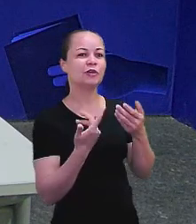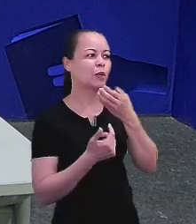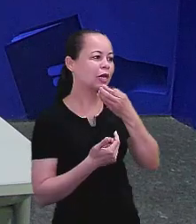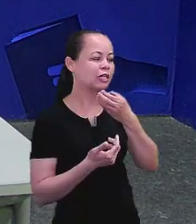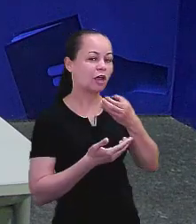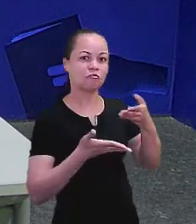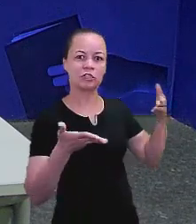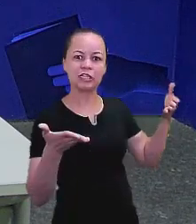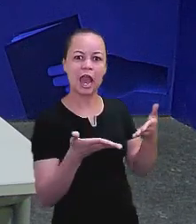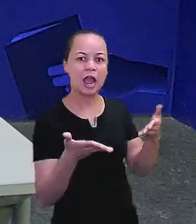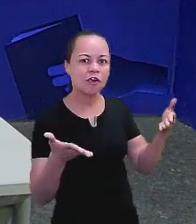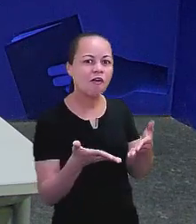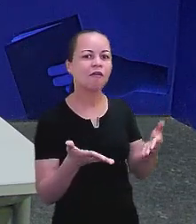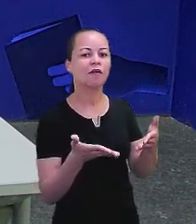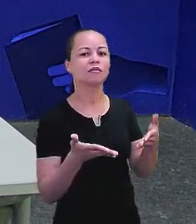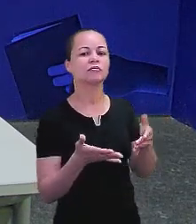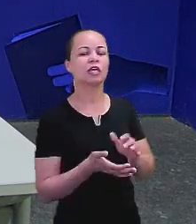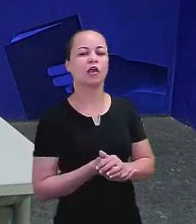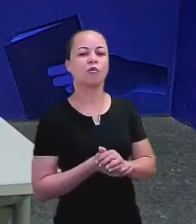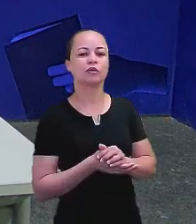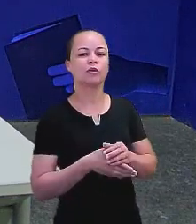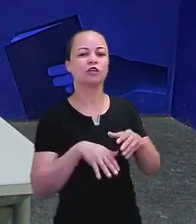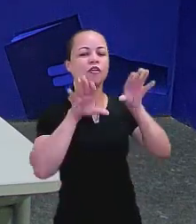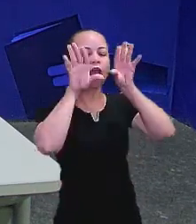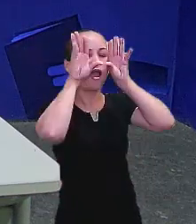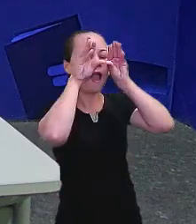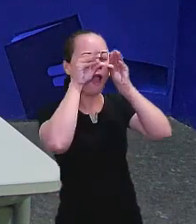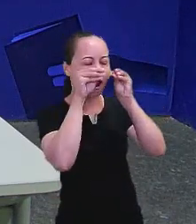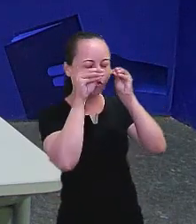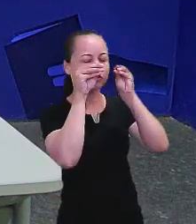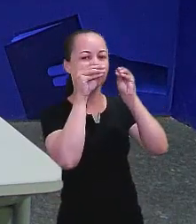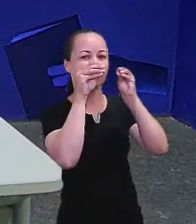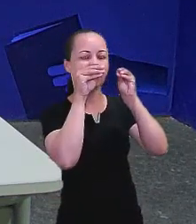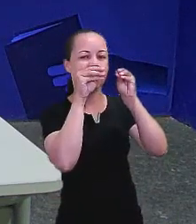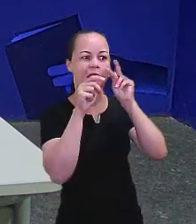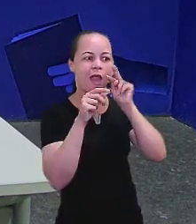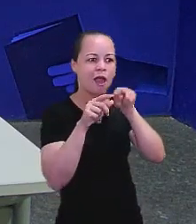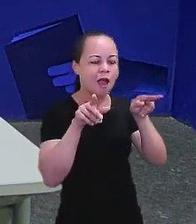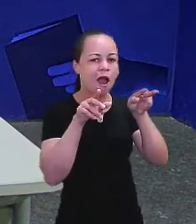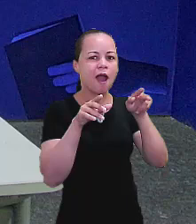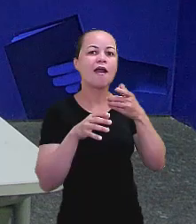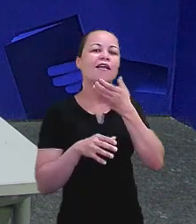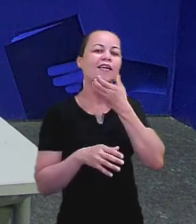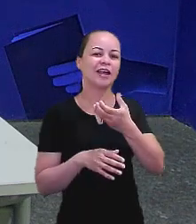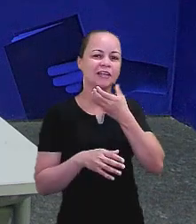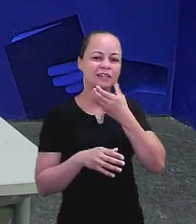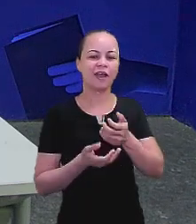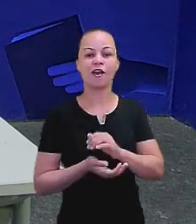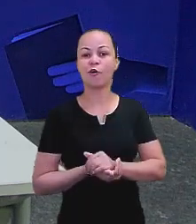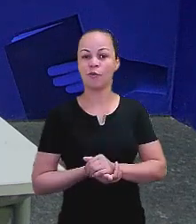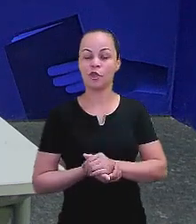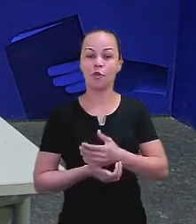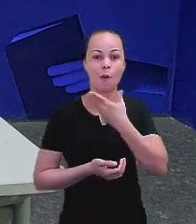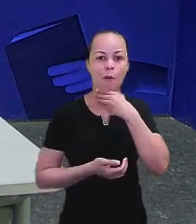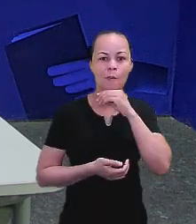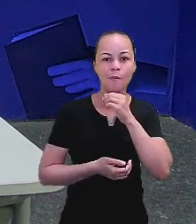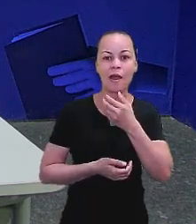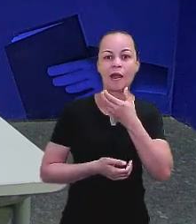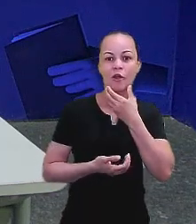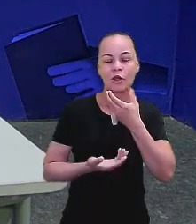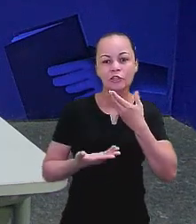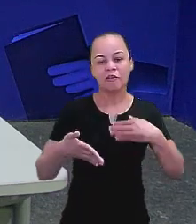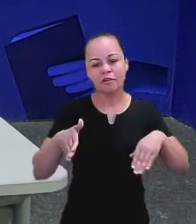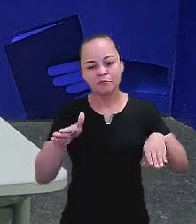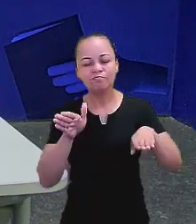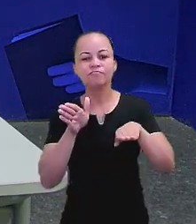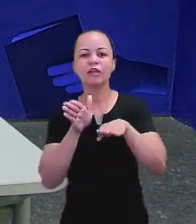agora. E quando eles fecharam os olhos, era Natal. E o Papai Noel estava prestes a